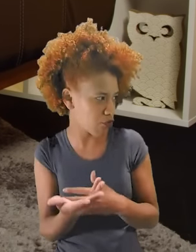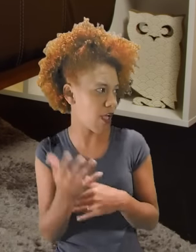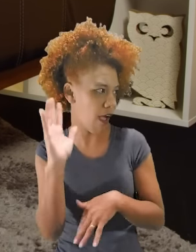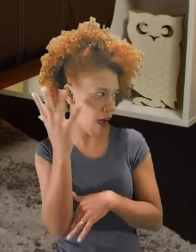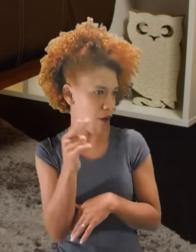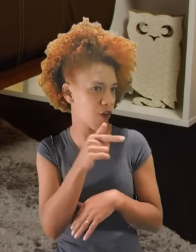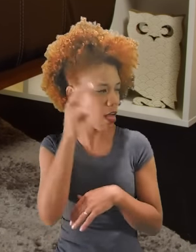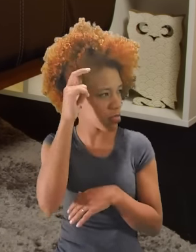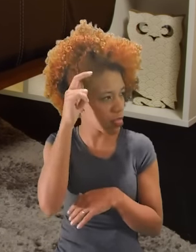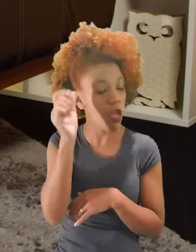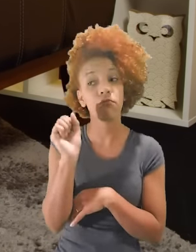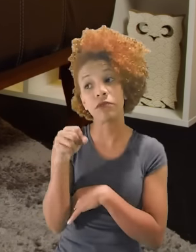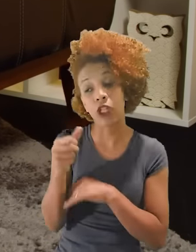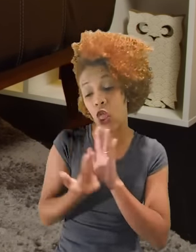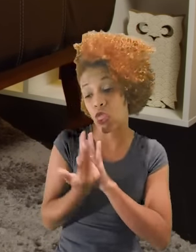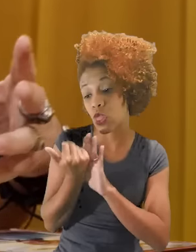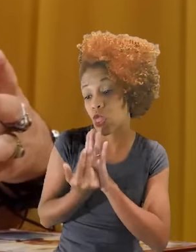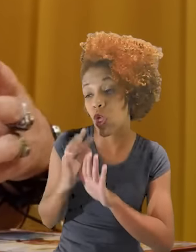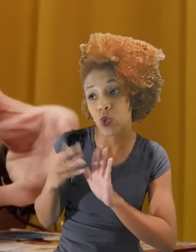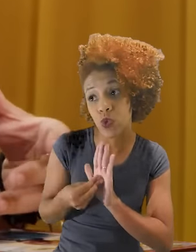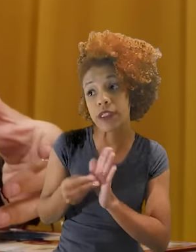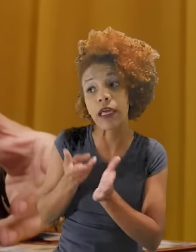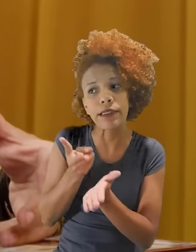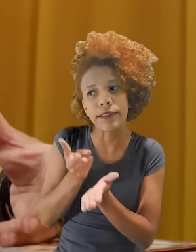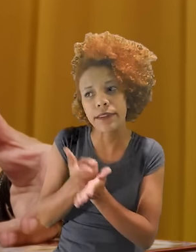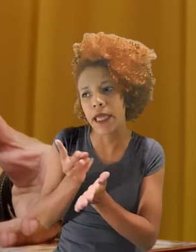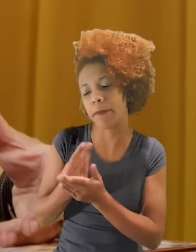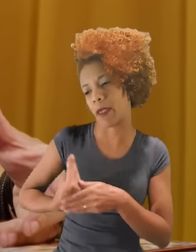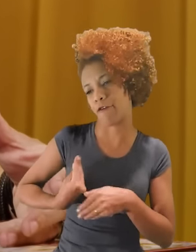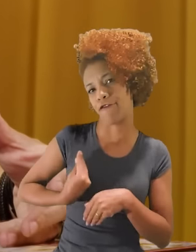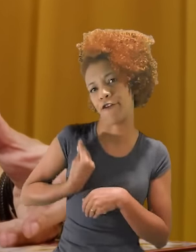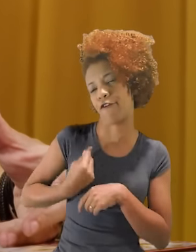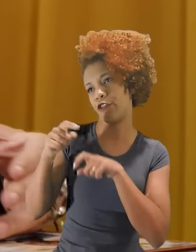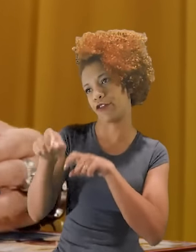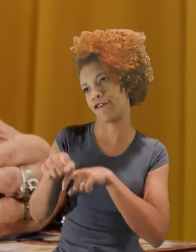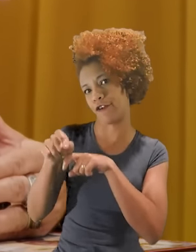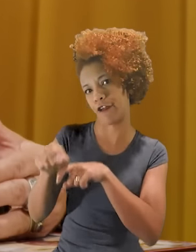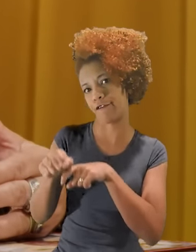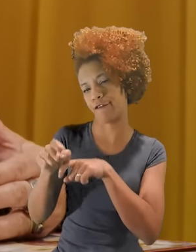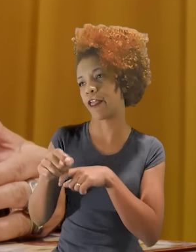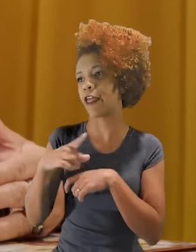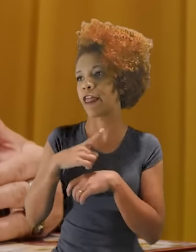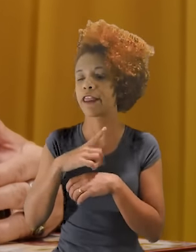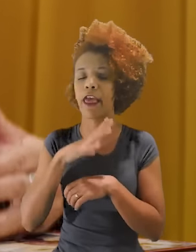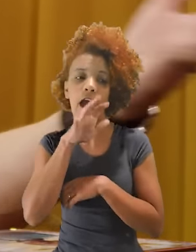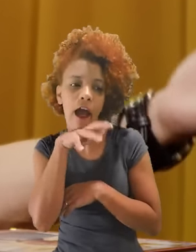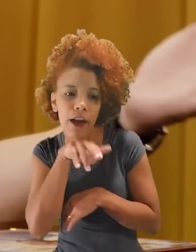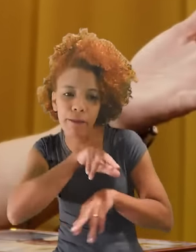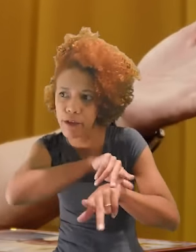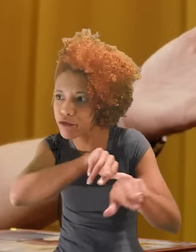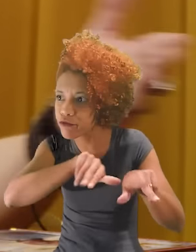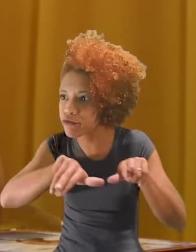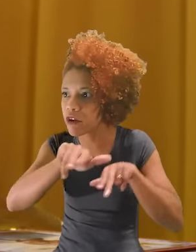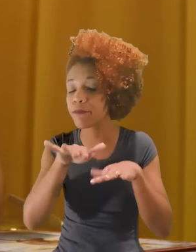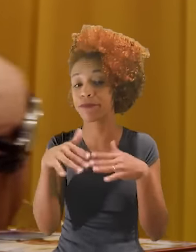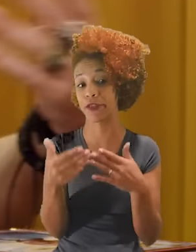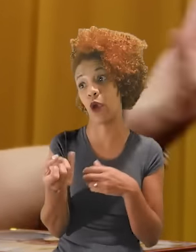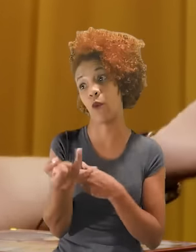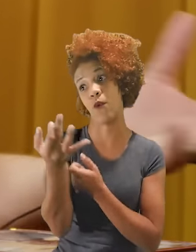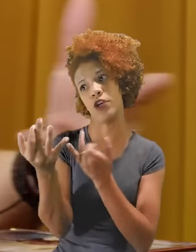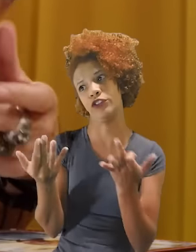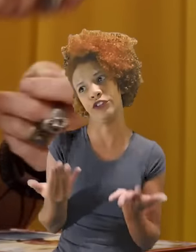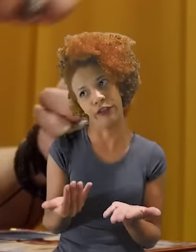lá, ele fazendo, então ele fazia todos os desenhos lá, sempre, evidentemente, morando em fazenda, então, cercado por animais, daí... a